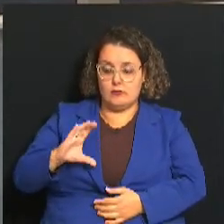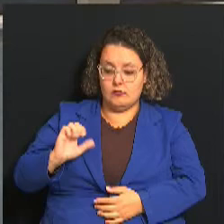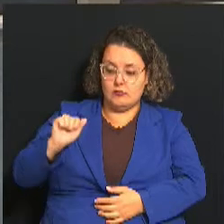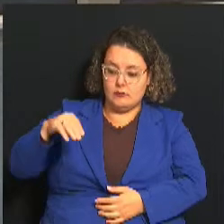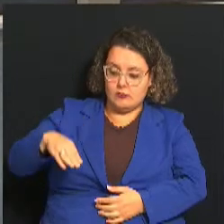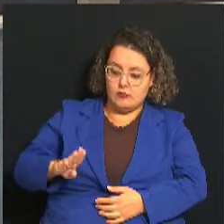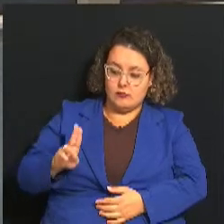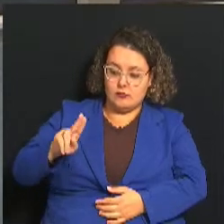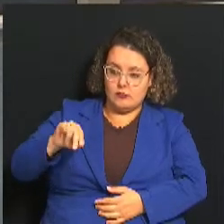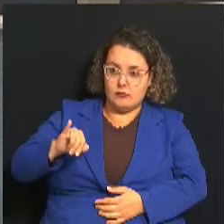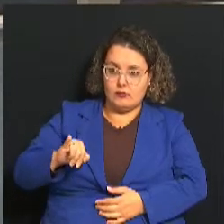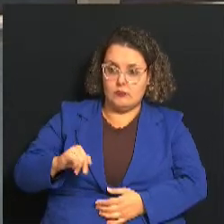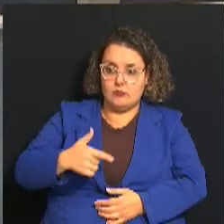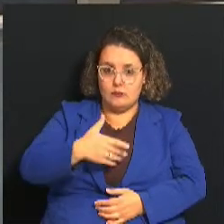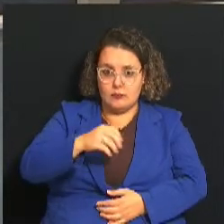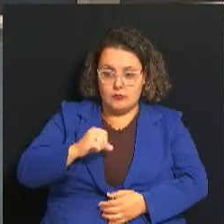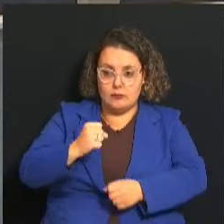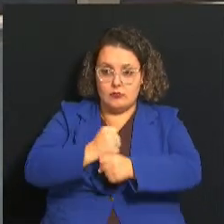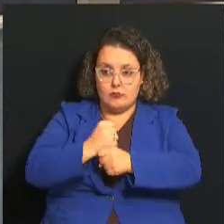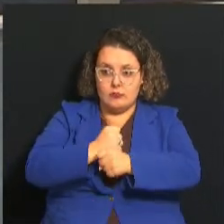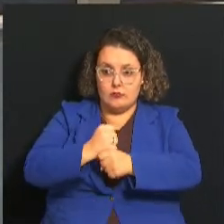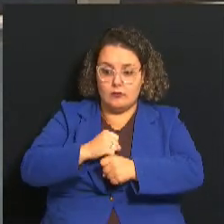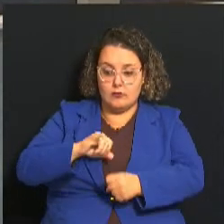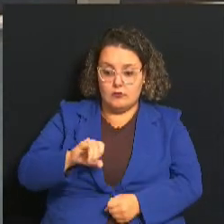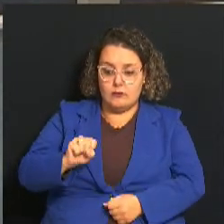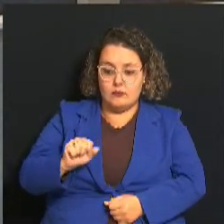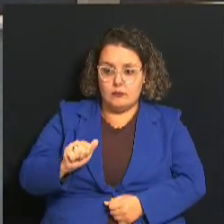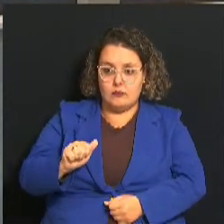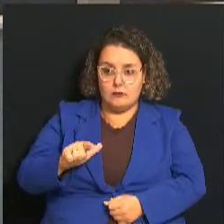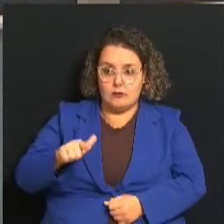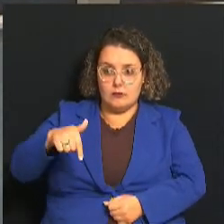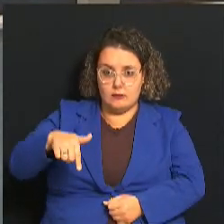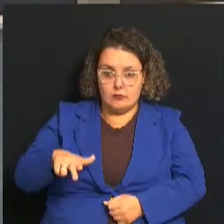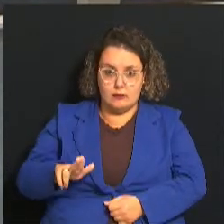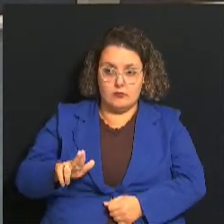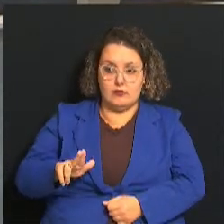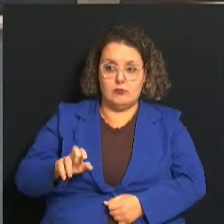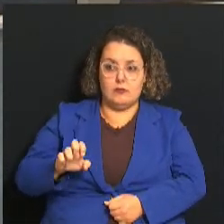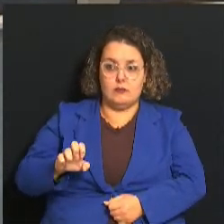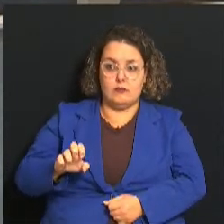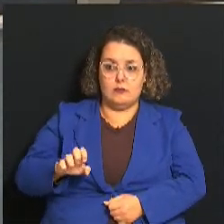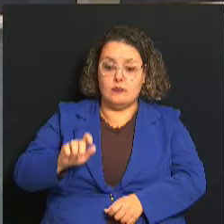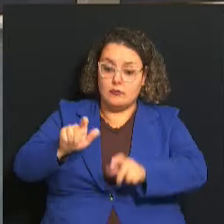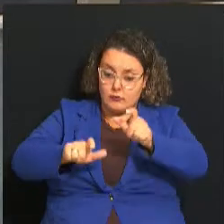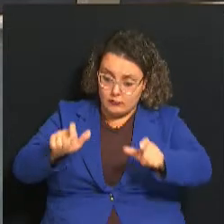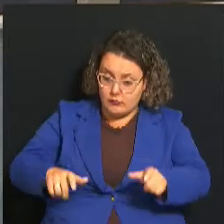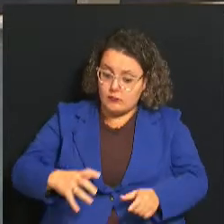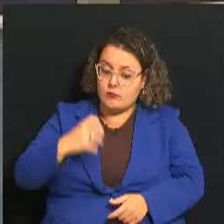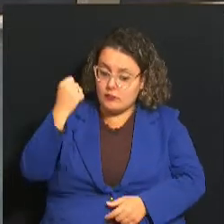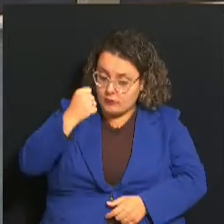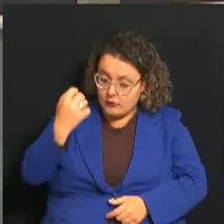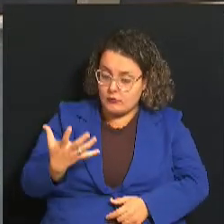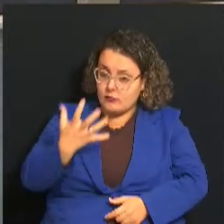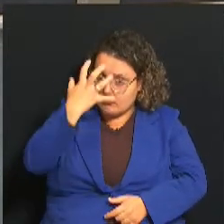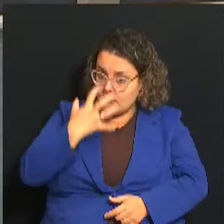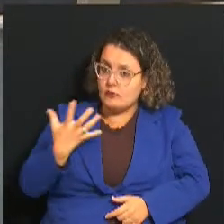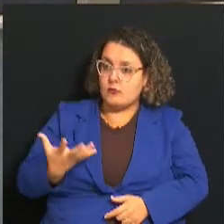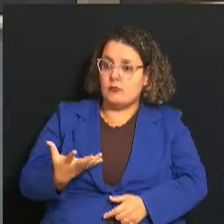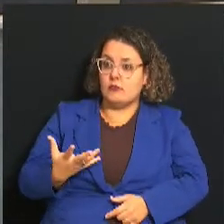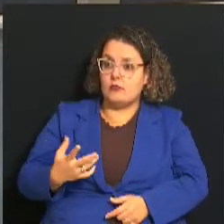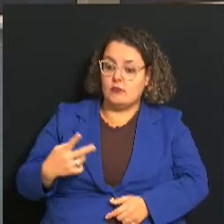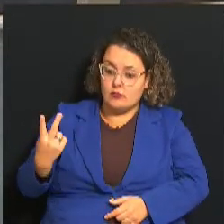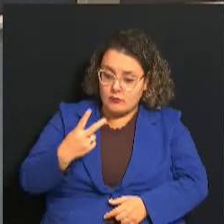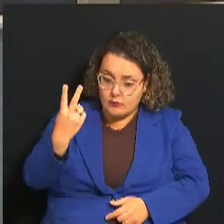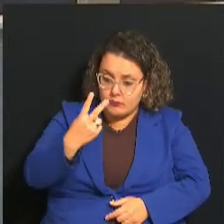de estudo científico da Exalc, tá certo? Feita por pessoas seríssimas, onde a gente tem a valoração do